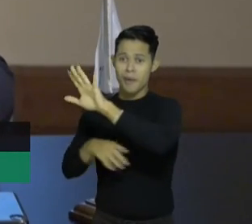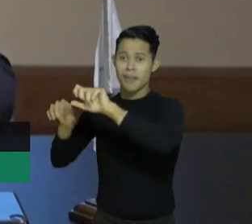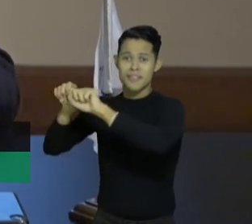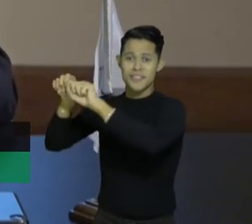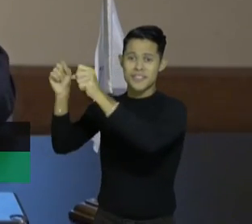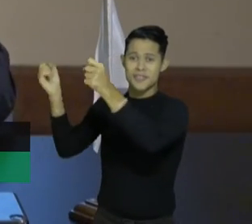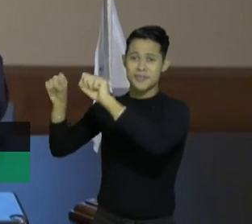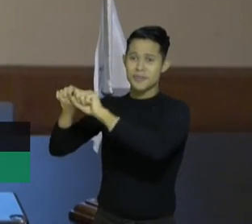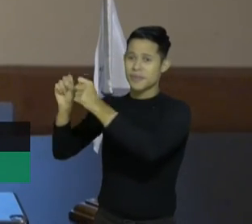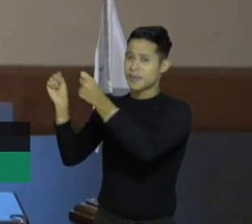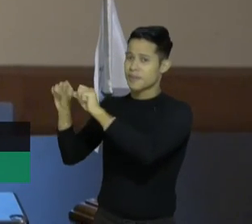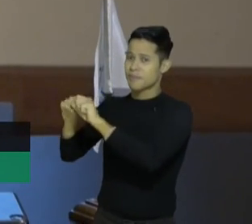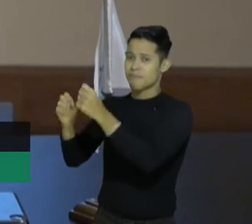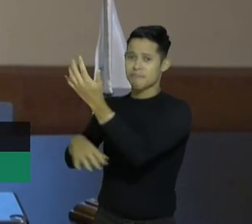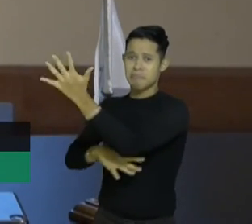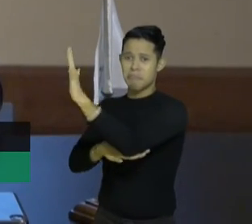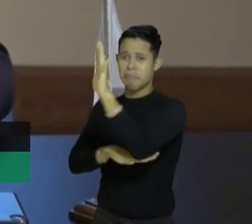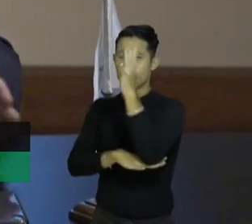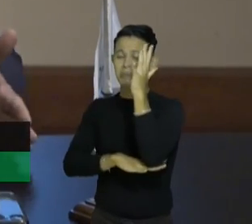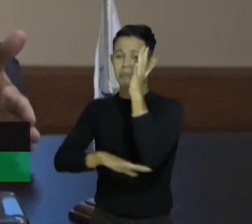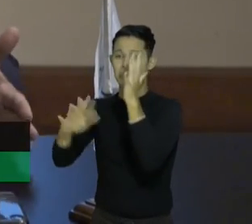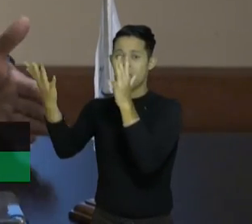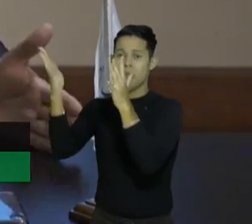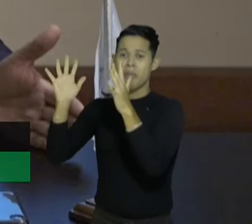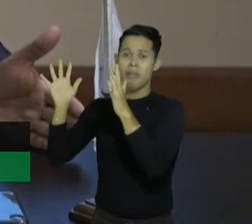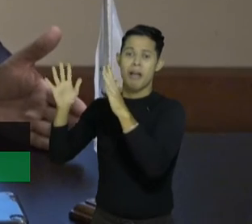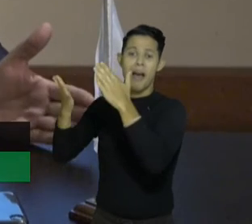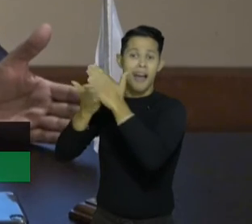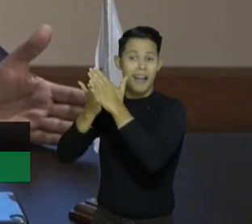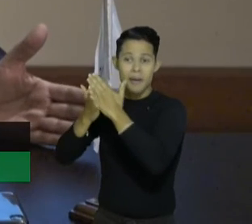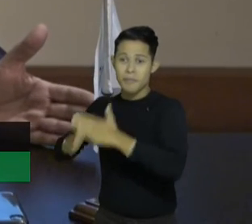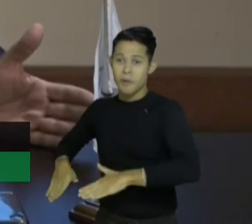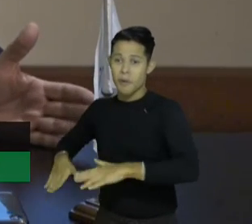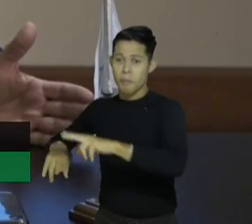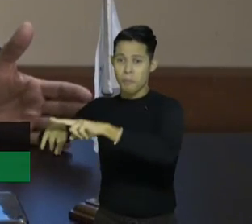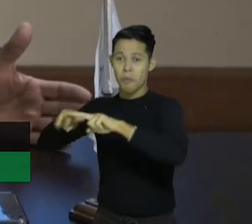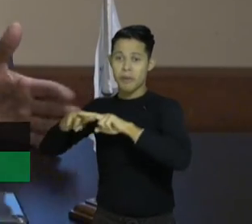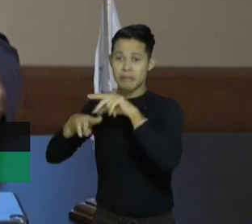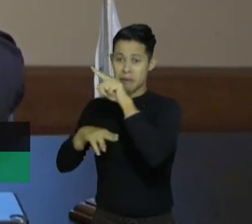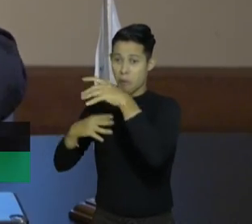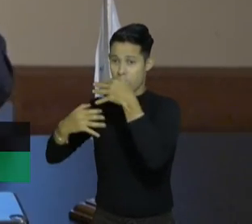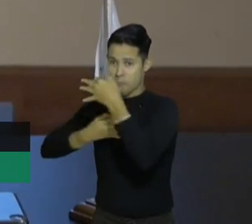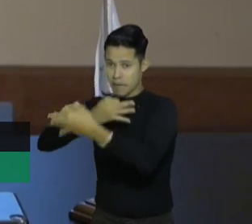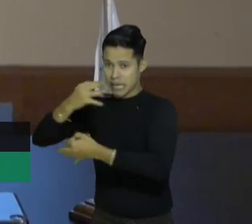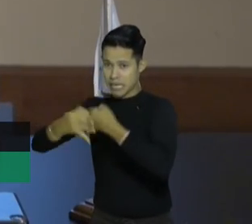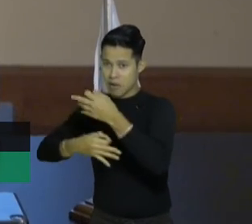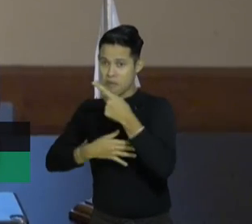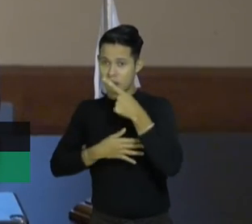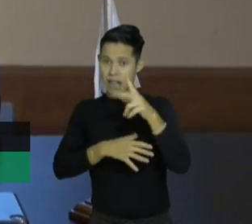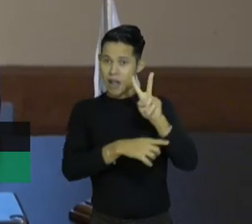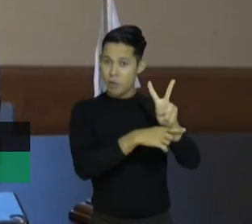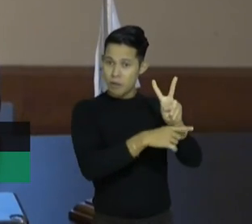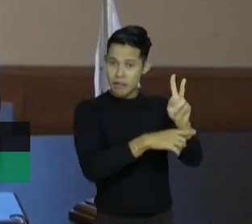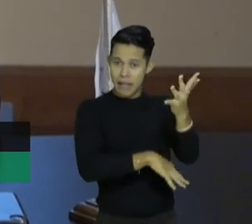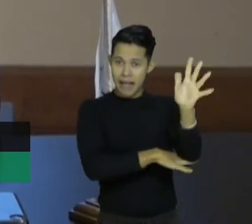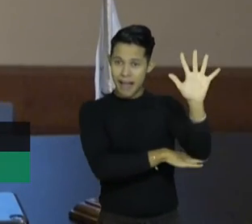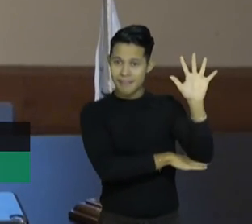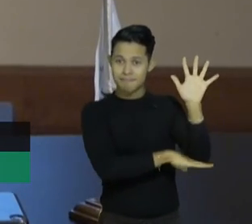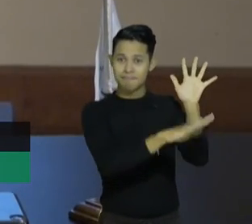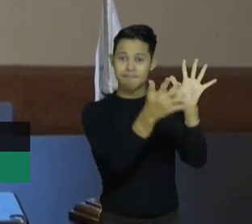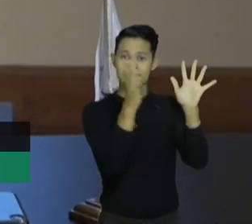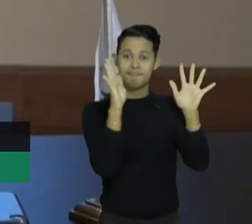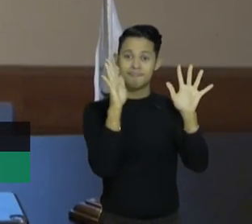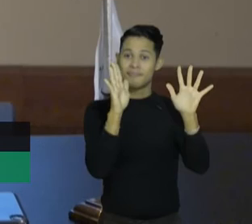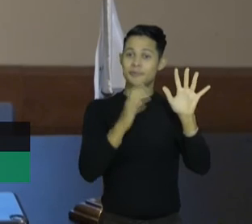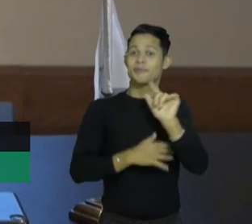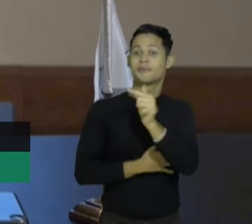eles não podem dizer agora o que é que nós temos que preservar das nossas florestas da mesma forma eles quererem